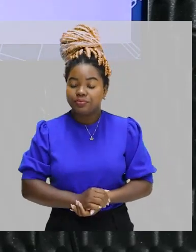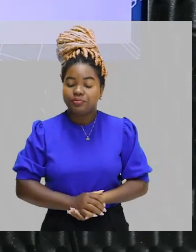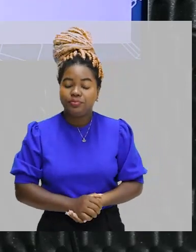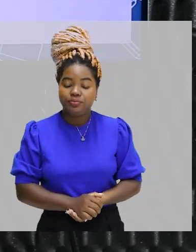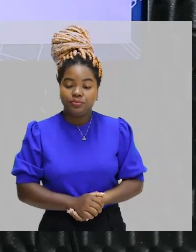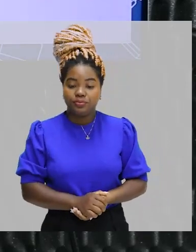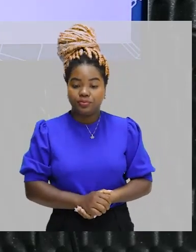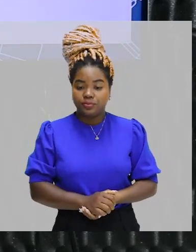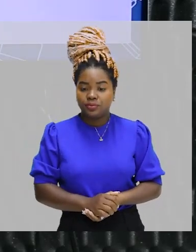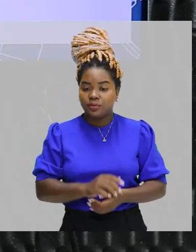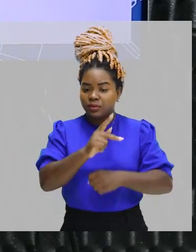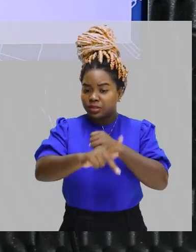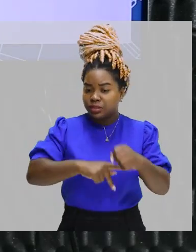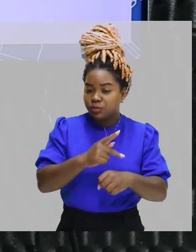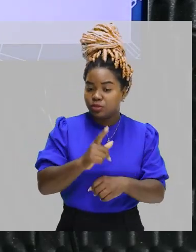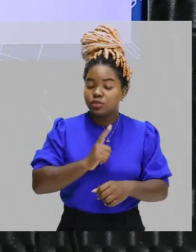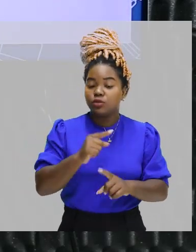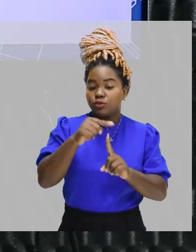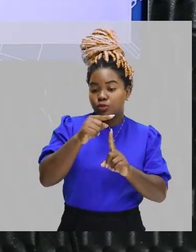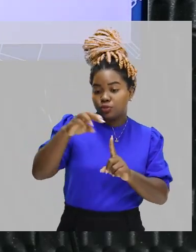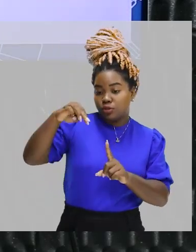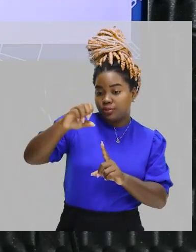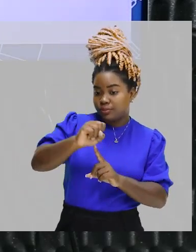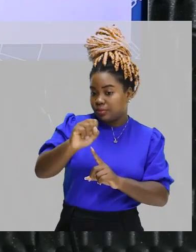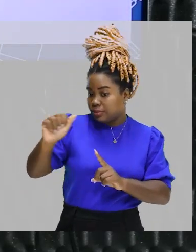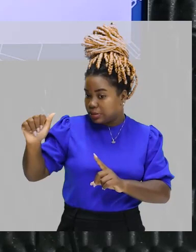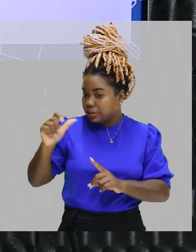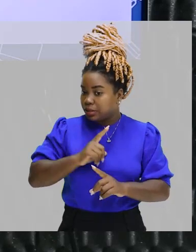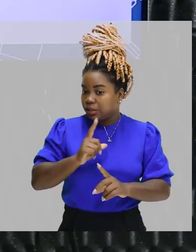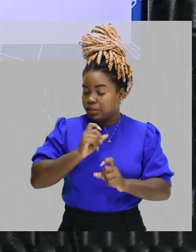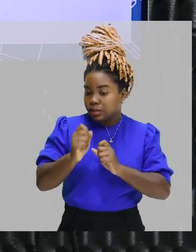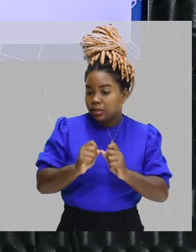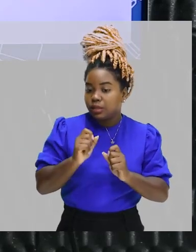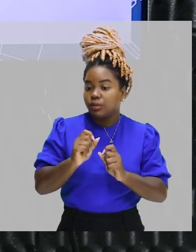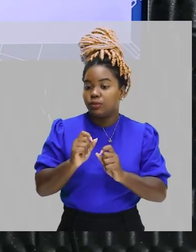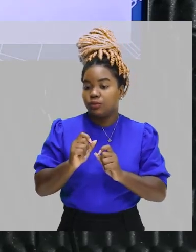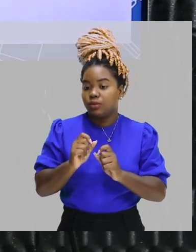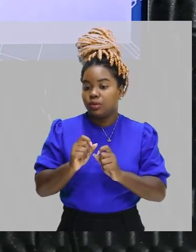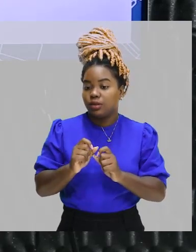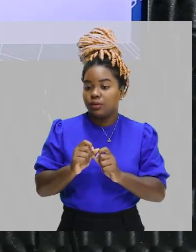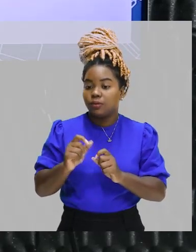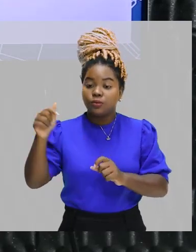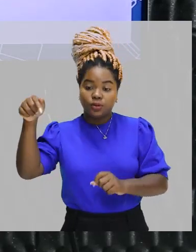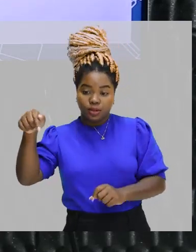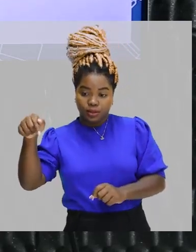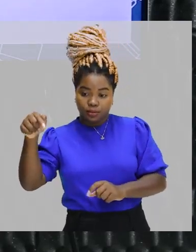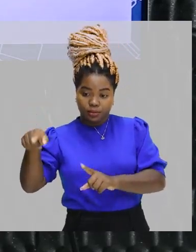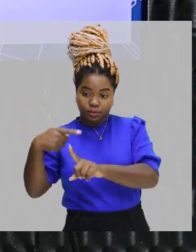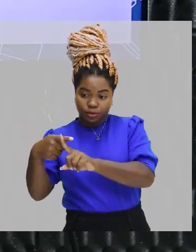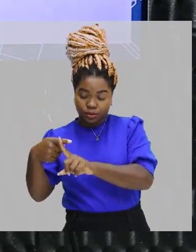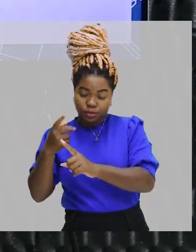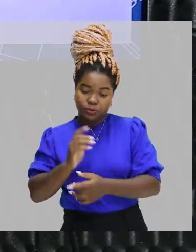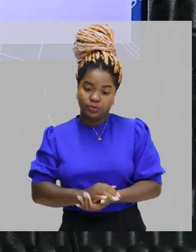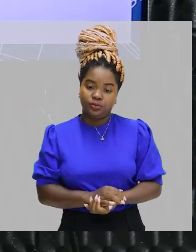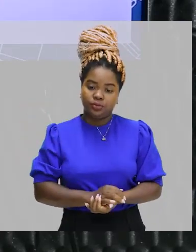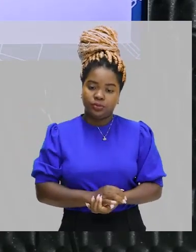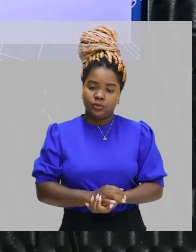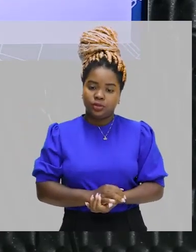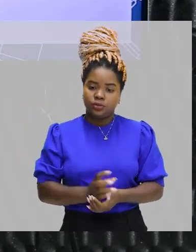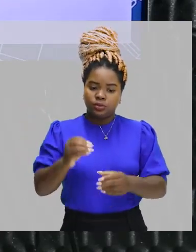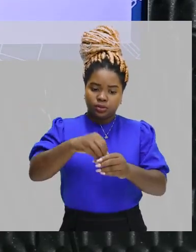Esses prótons eles vão ter uma massa, certo? E eles vão ter uma carga positiva aqui, tá certo? Então, no momento que eles entram lá naquele